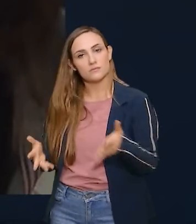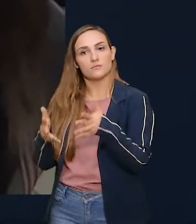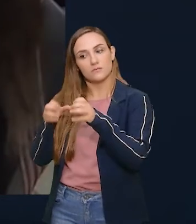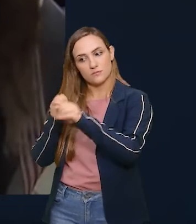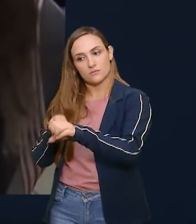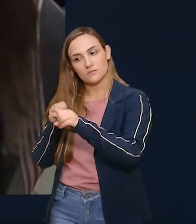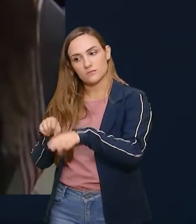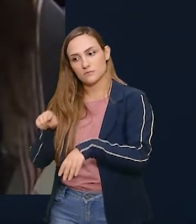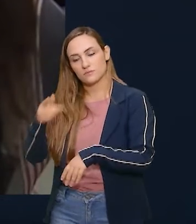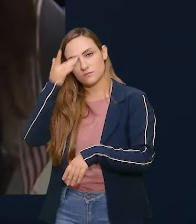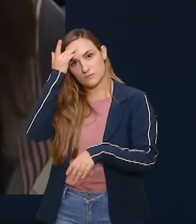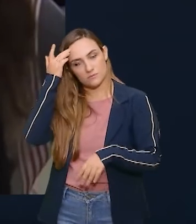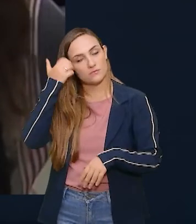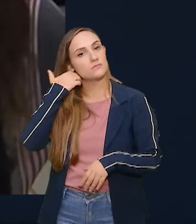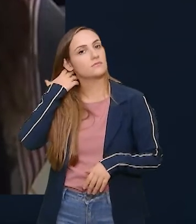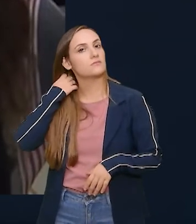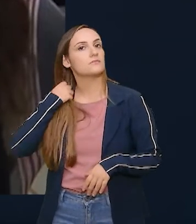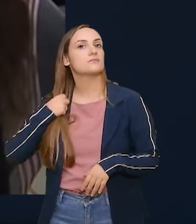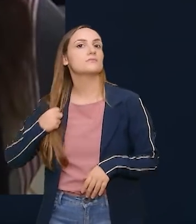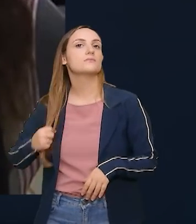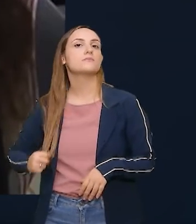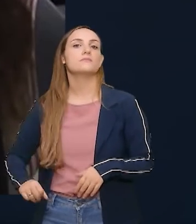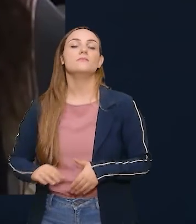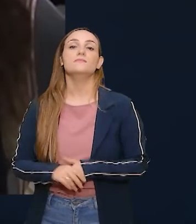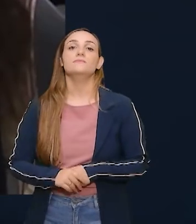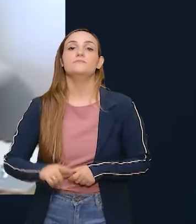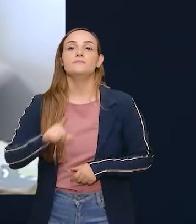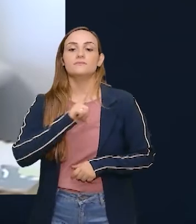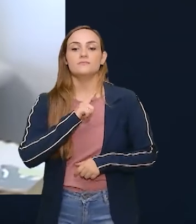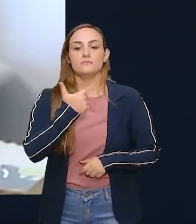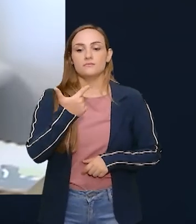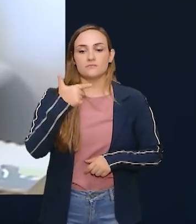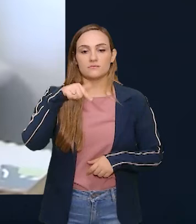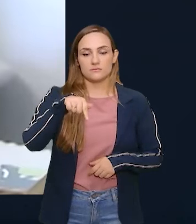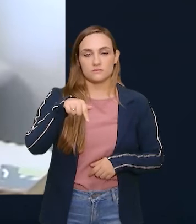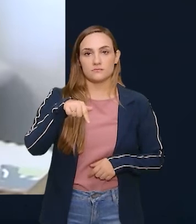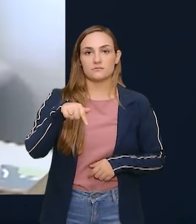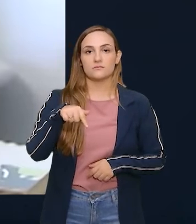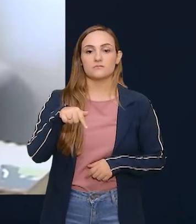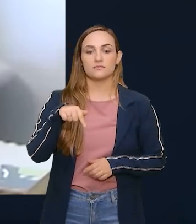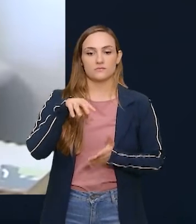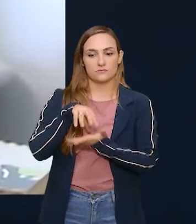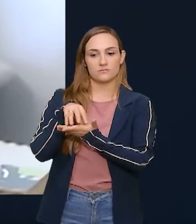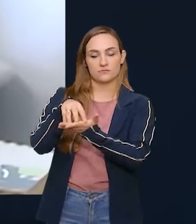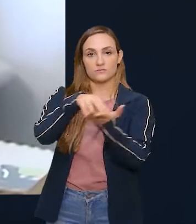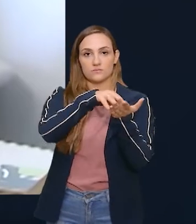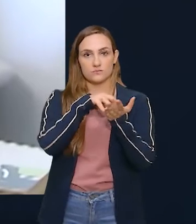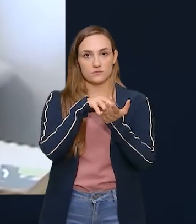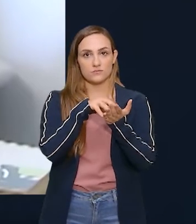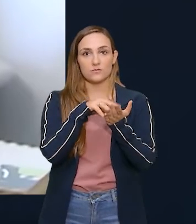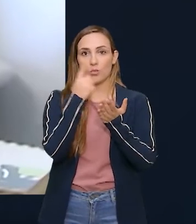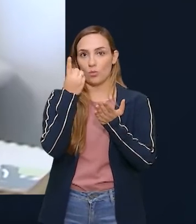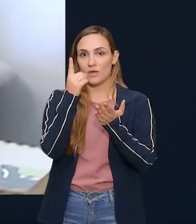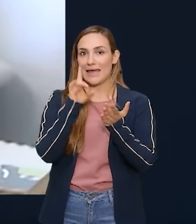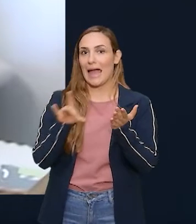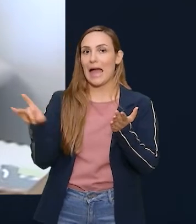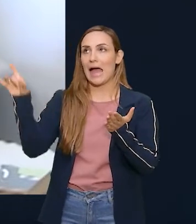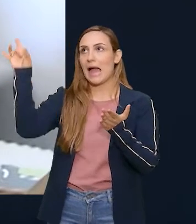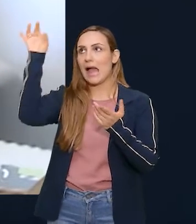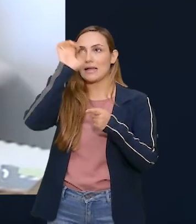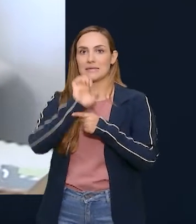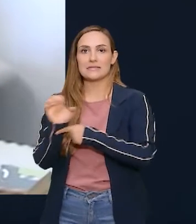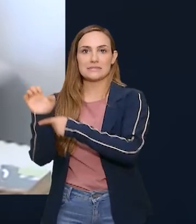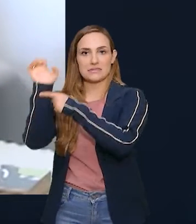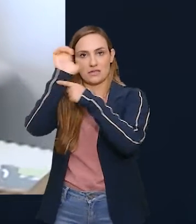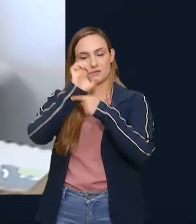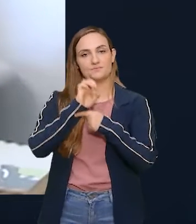investir na melhoria do ensino destas pessoas. Inicialmente foram criados 27 núcleos, ou seja, um núcleo em cada unidade